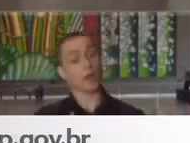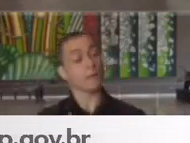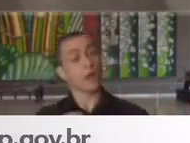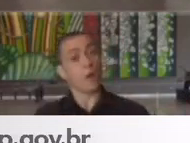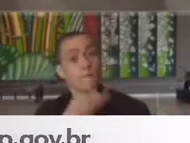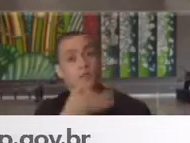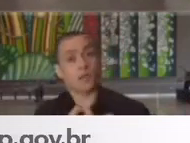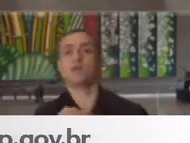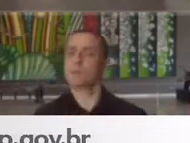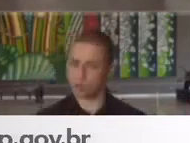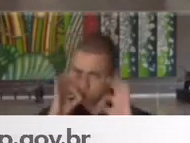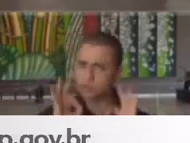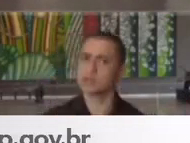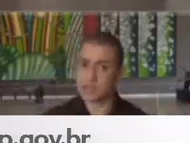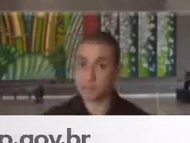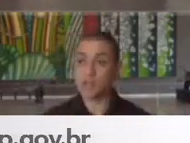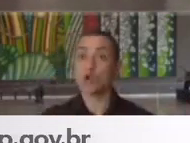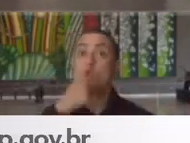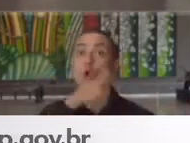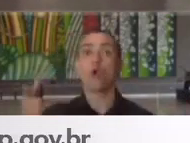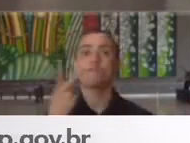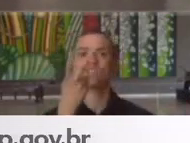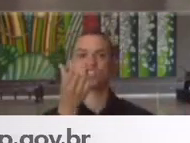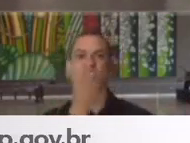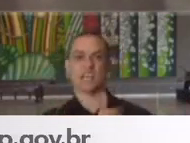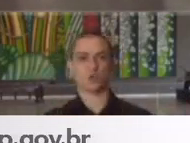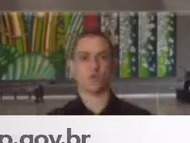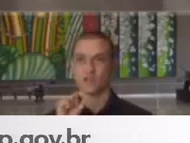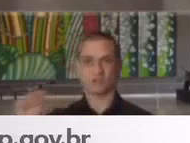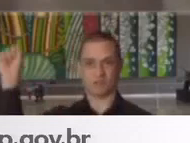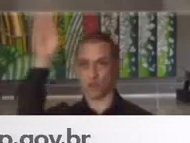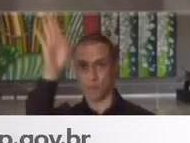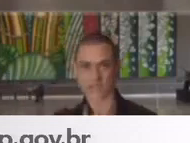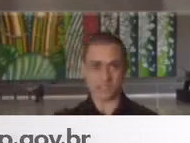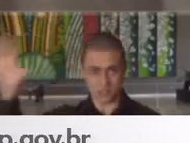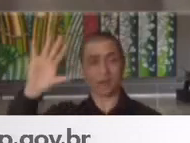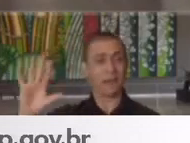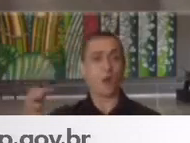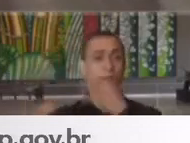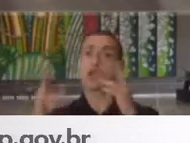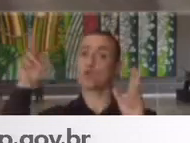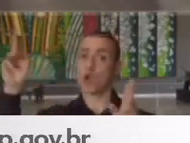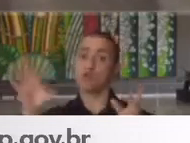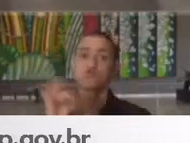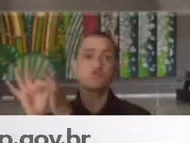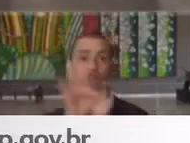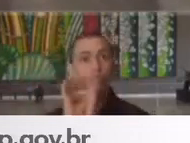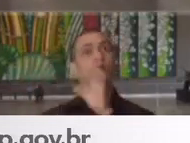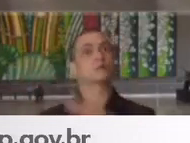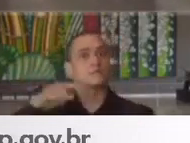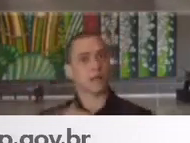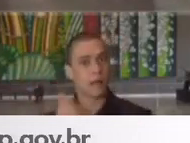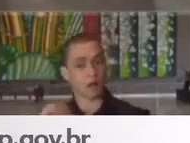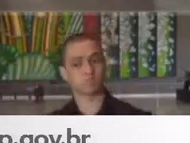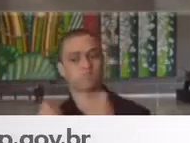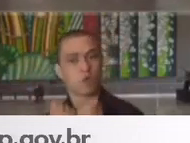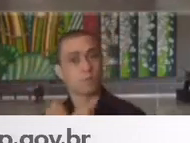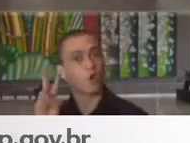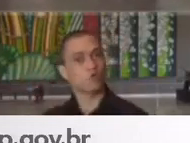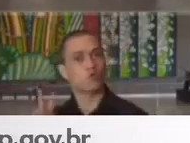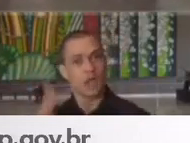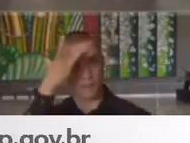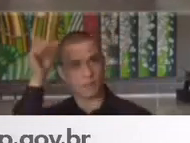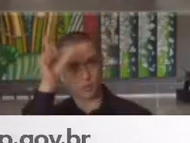posso assegurar é a posição também dos outros 26 governadores de Estado que, unidos, têm trabalhado para defender os brasileiros